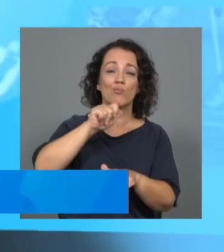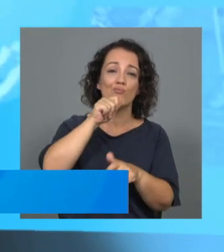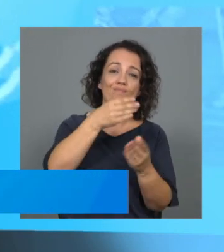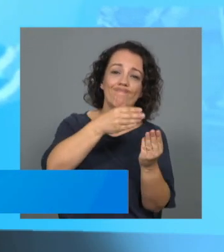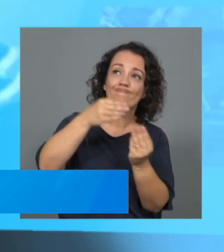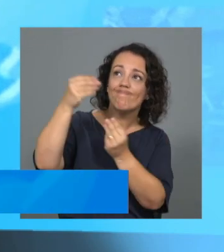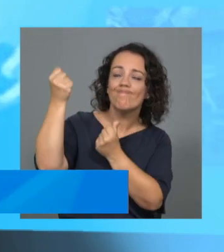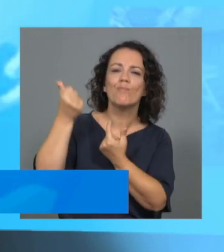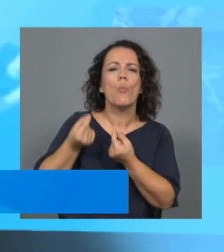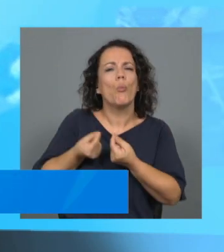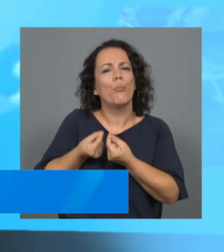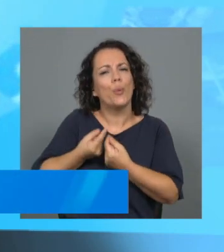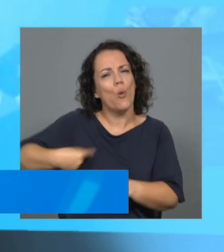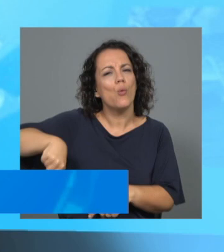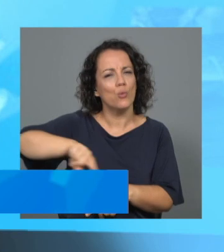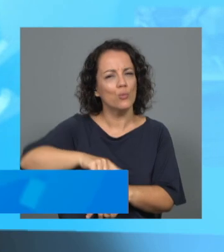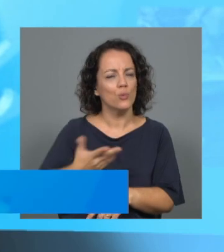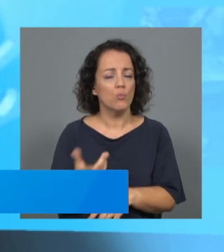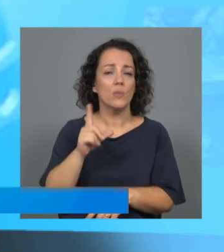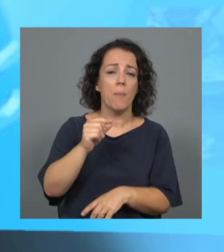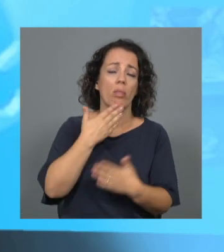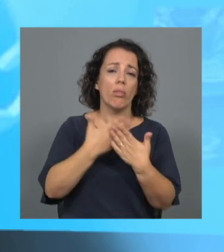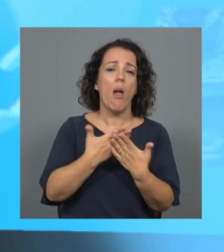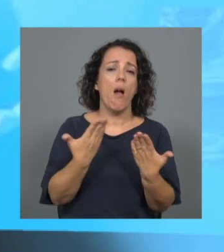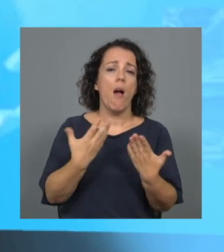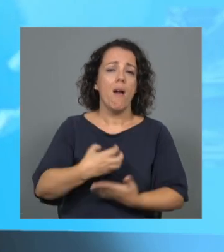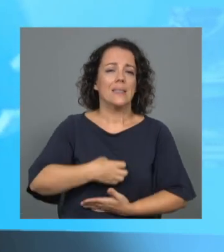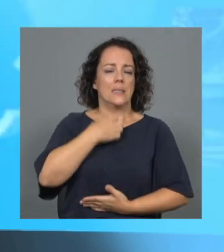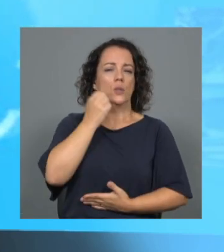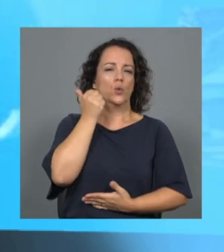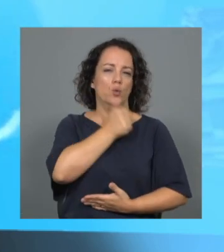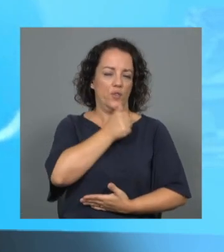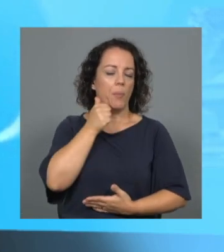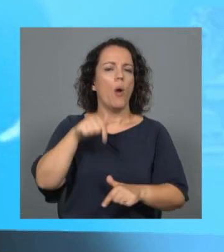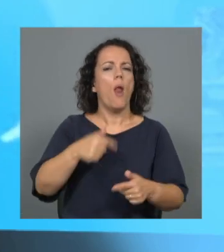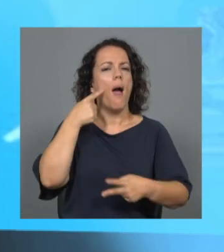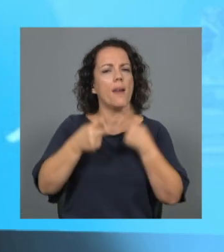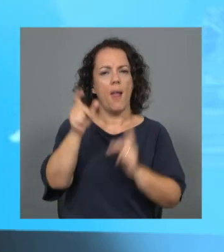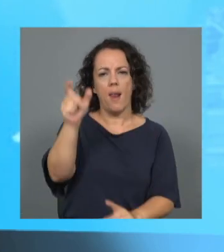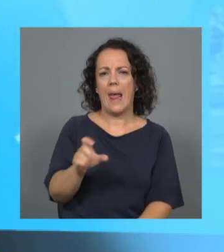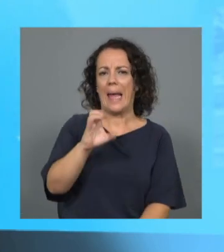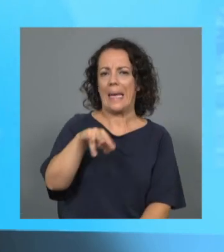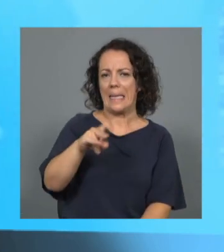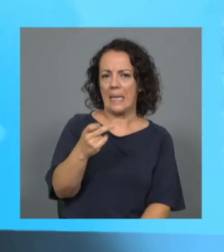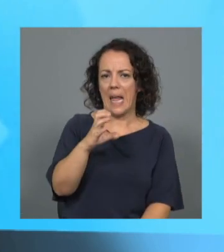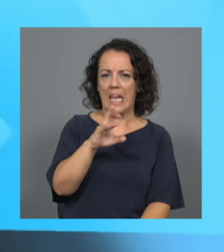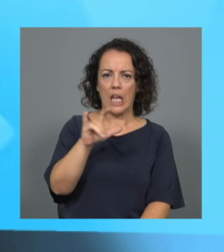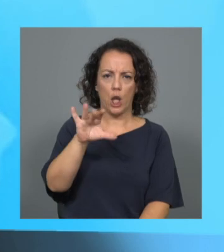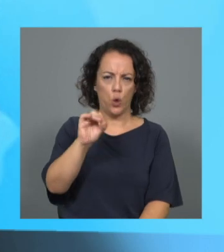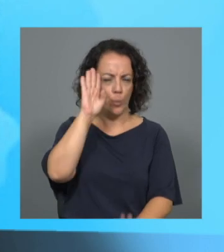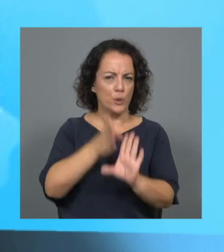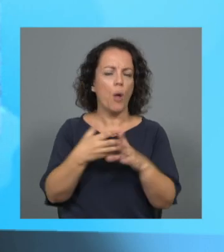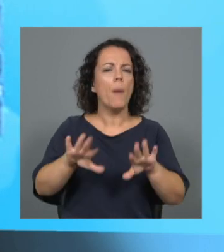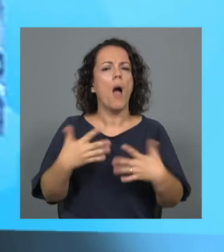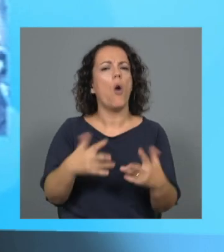próximos. Situações também marcadas pelo sofrimento que vamos analisar com Carina Carrilho, psicóloga, mas para já ficamos